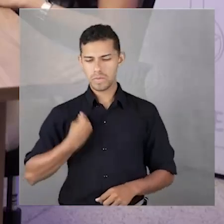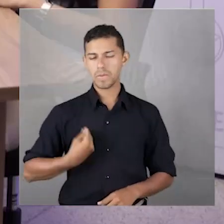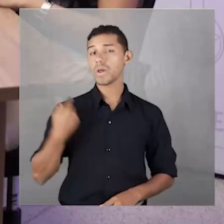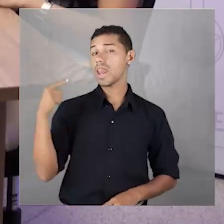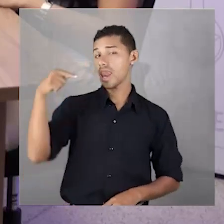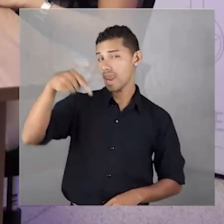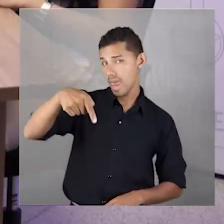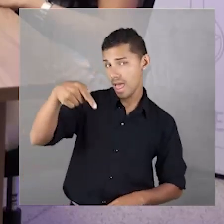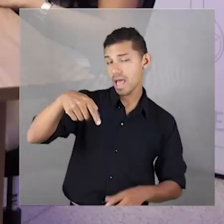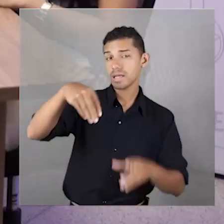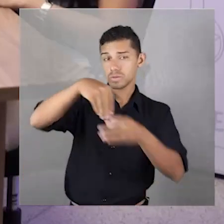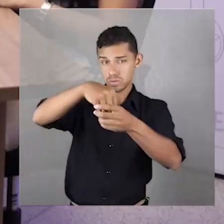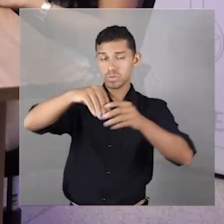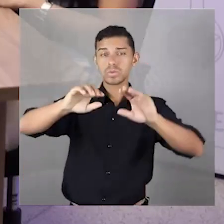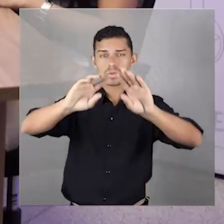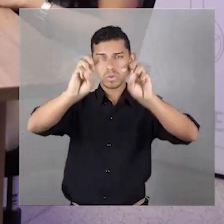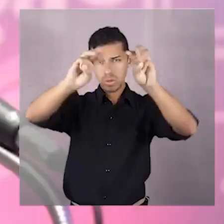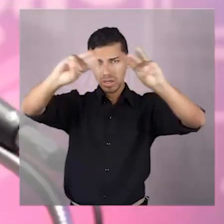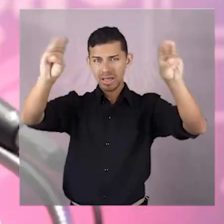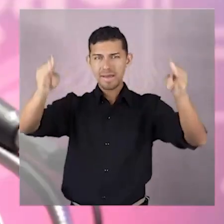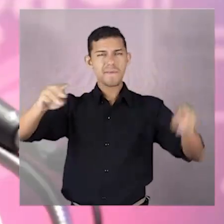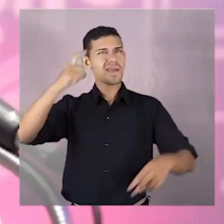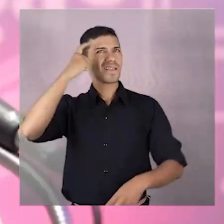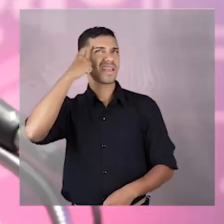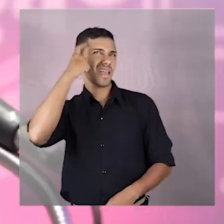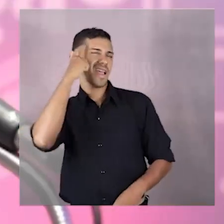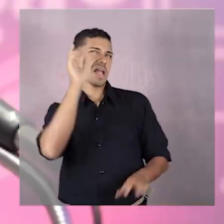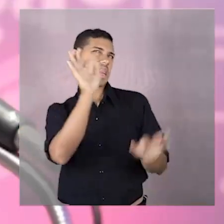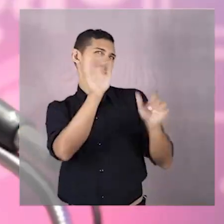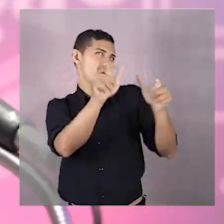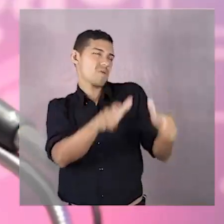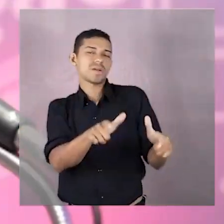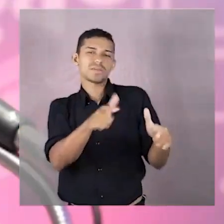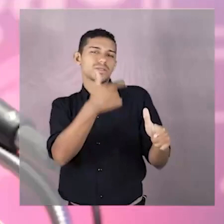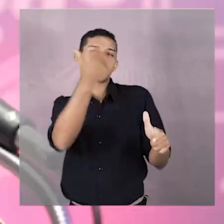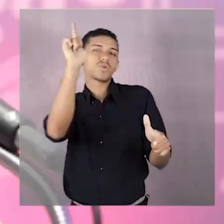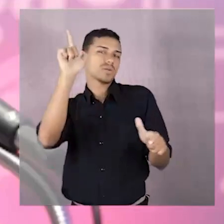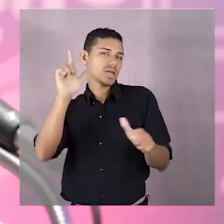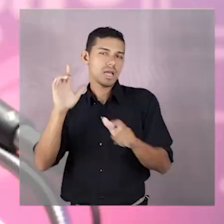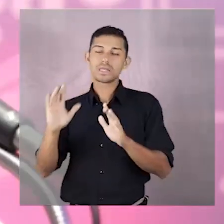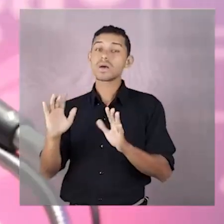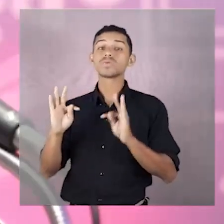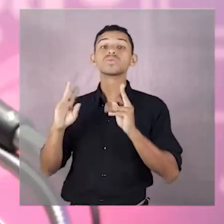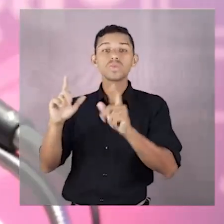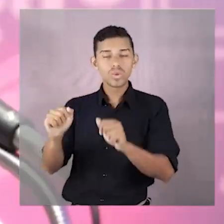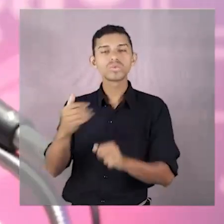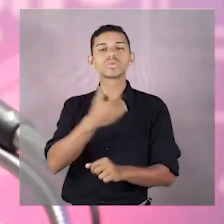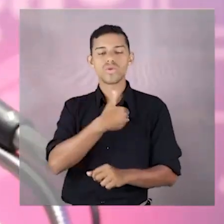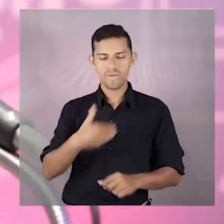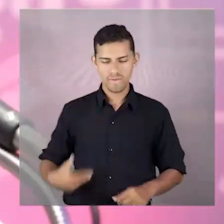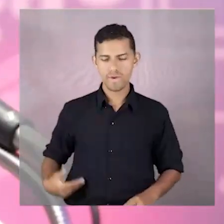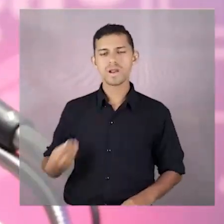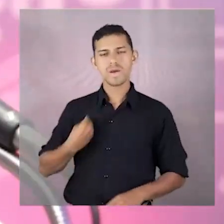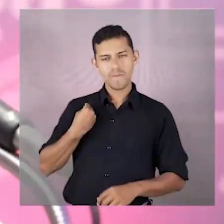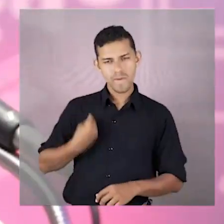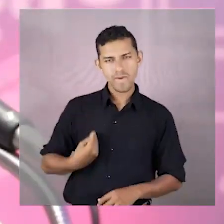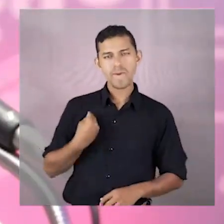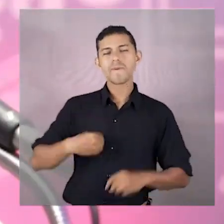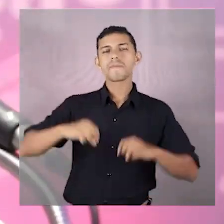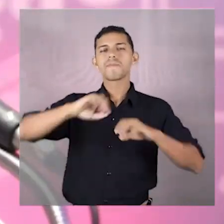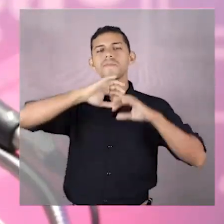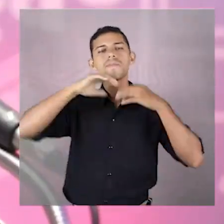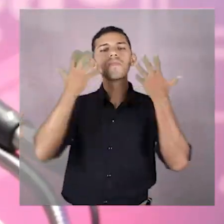As pessoas acham que não, que é só um local, que tem uma outra casa, não. Todos os governadores, eles moram no Palácio dos